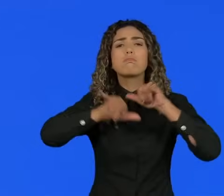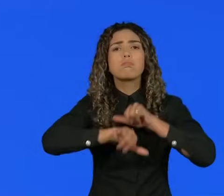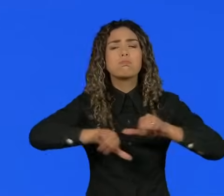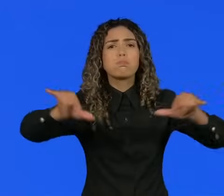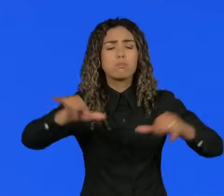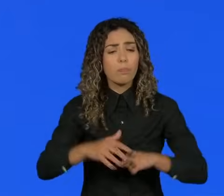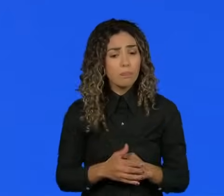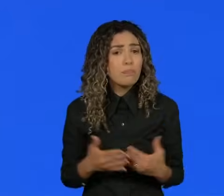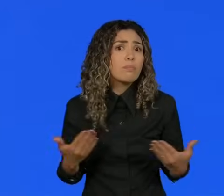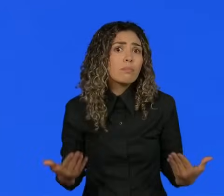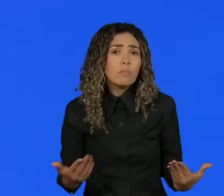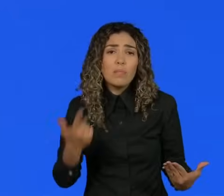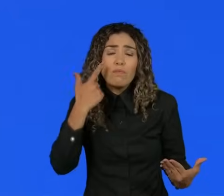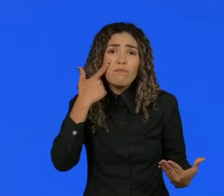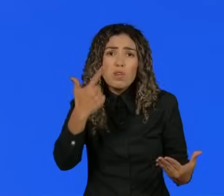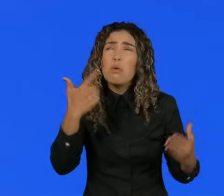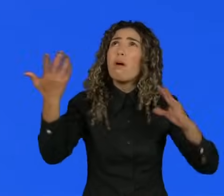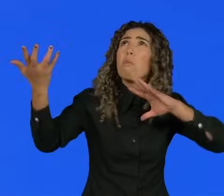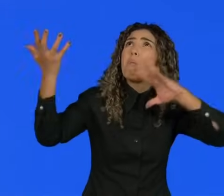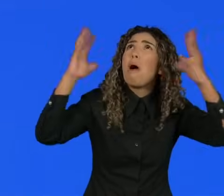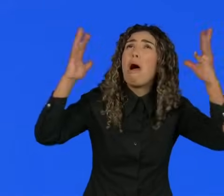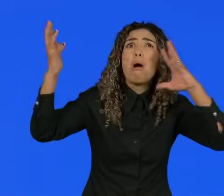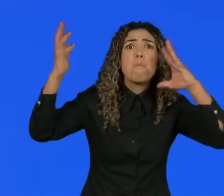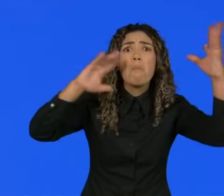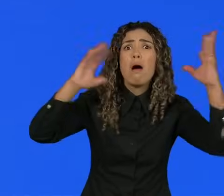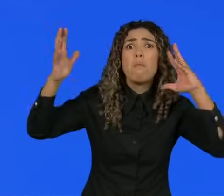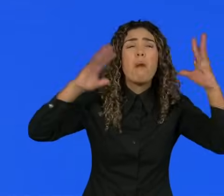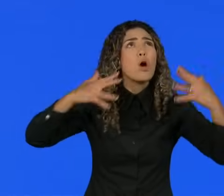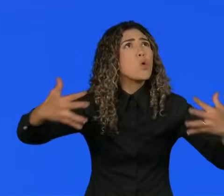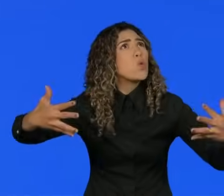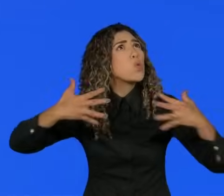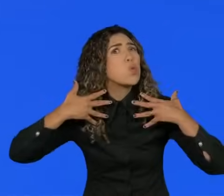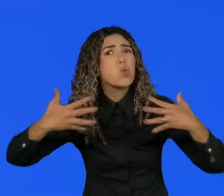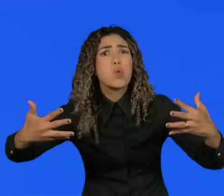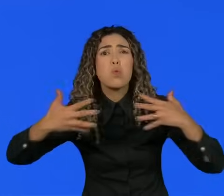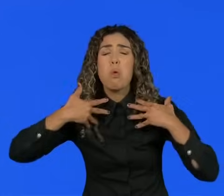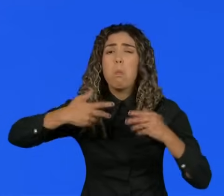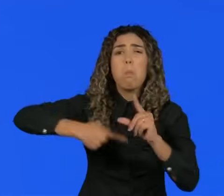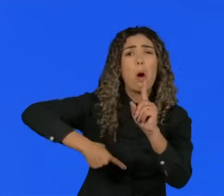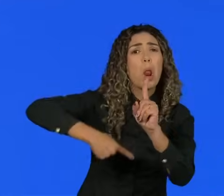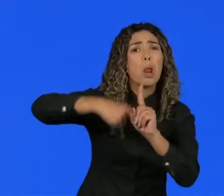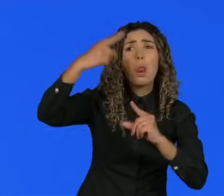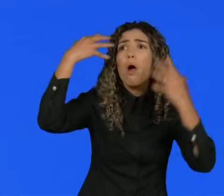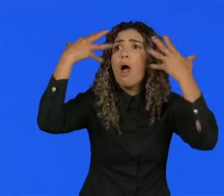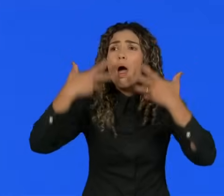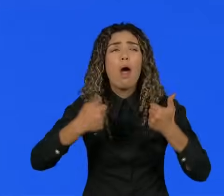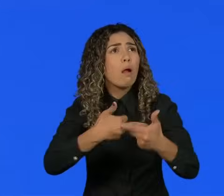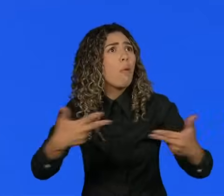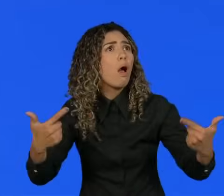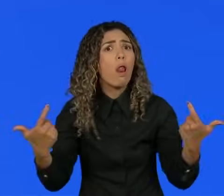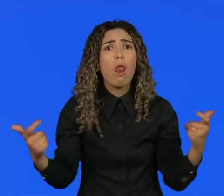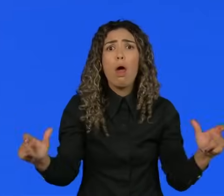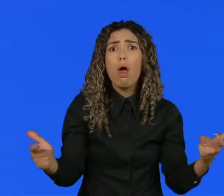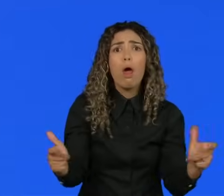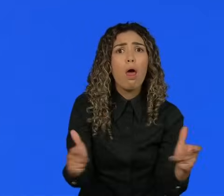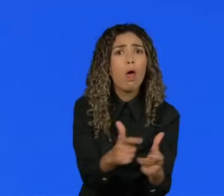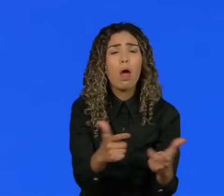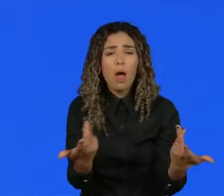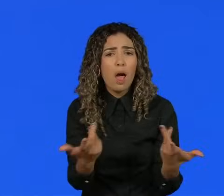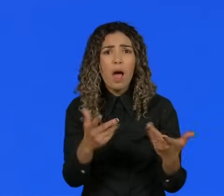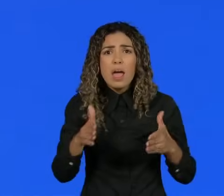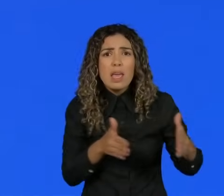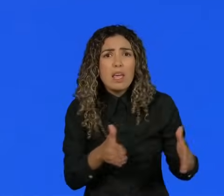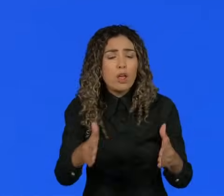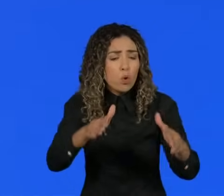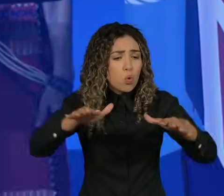Hoje o clima está esquentando, os animais estão desaparecendo, os rios estão secando e nossas plantas não